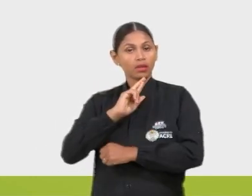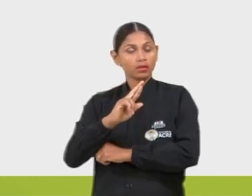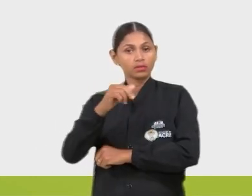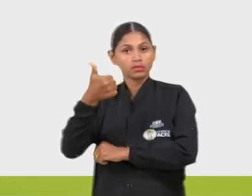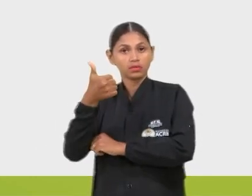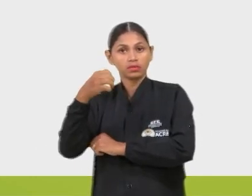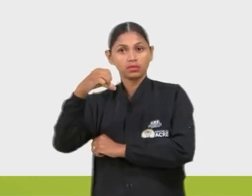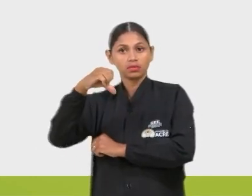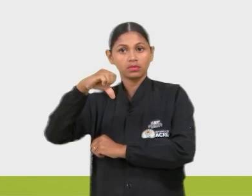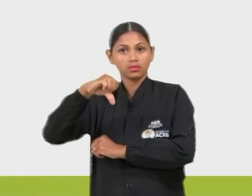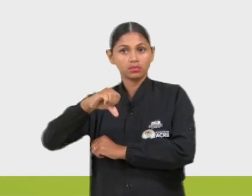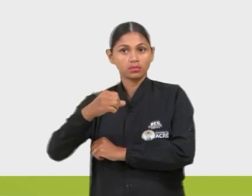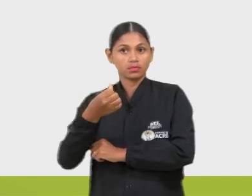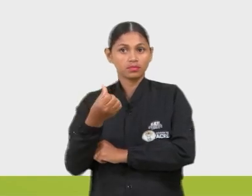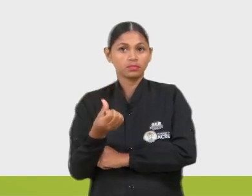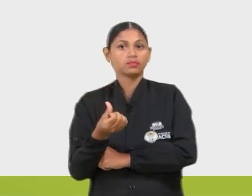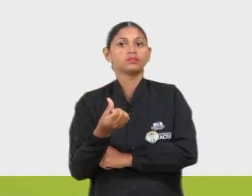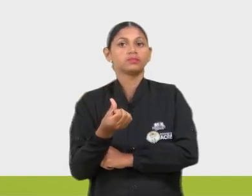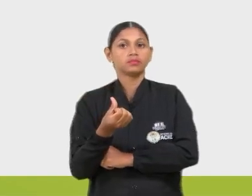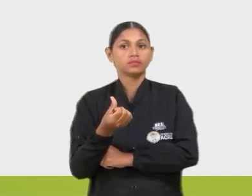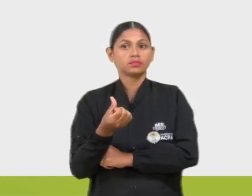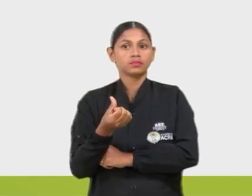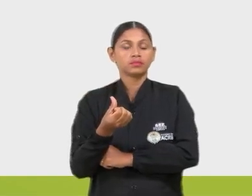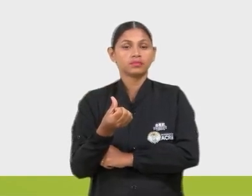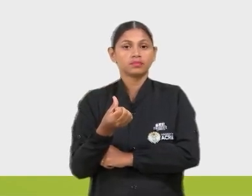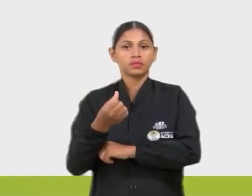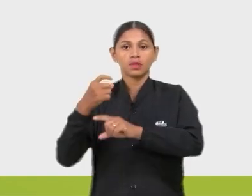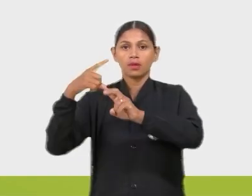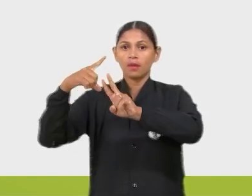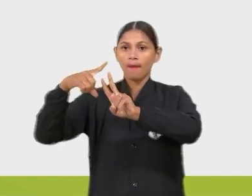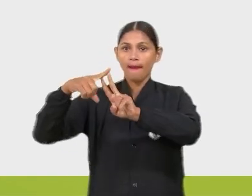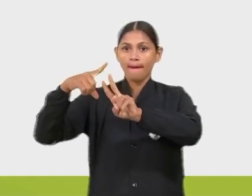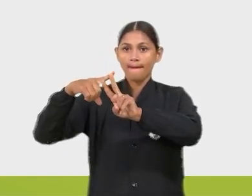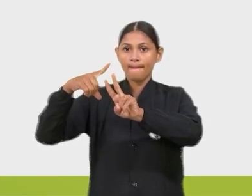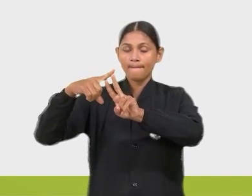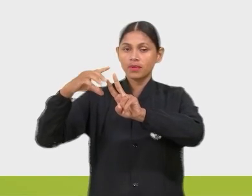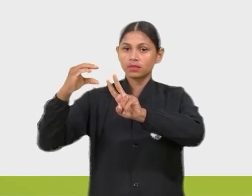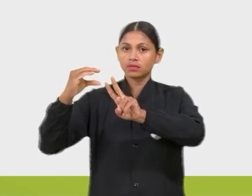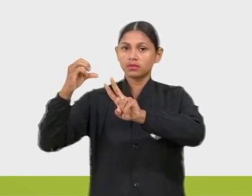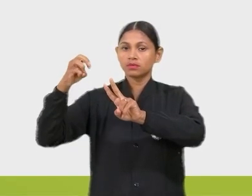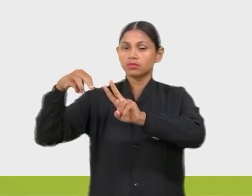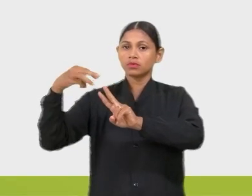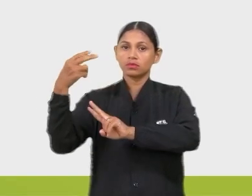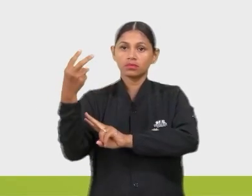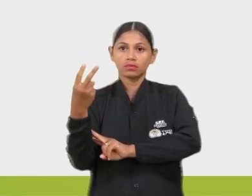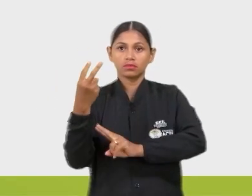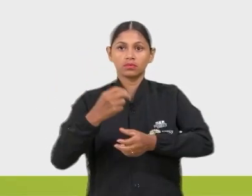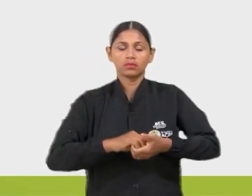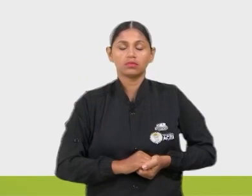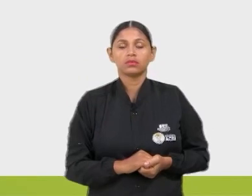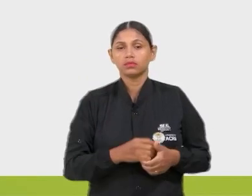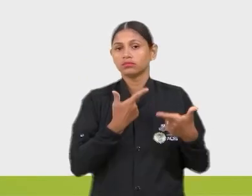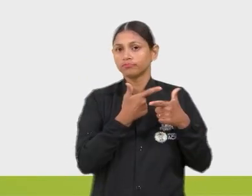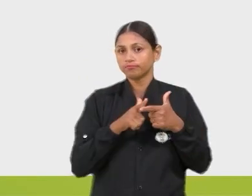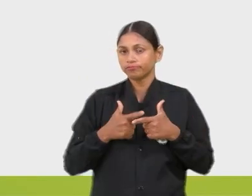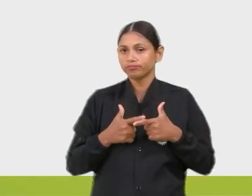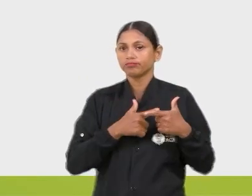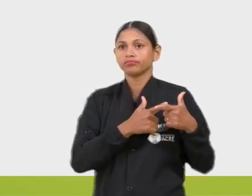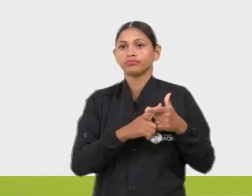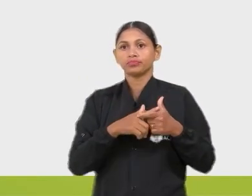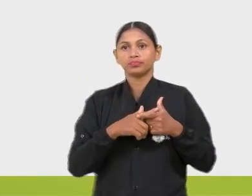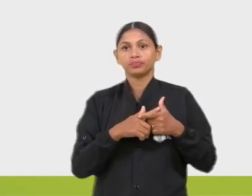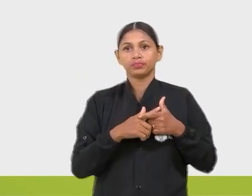196π por centímetros quadrados. Lembrando que o primeiro exemplo aqui é só cálculo de área, tá? Vamos a um probleminha aqui da banca, né,